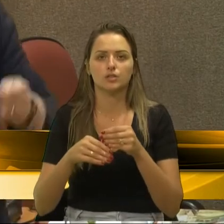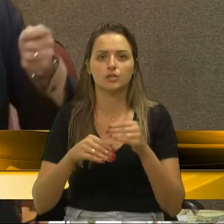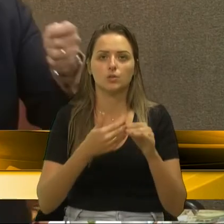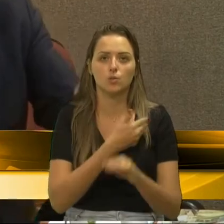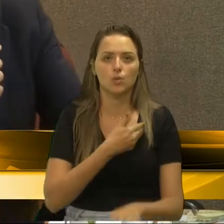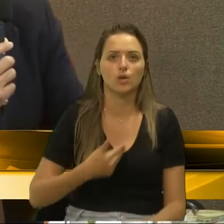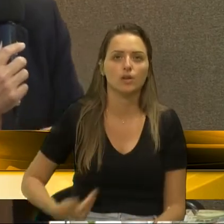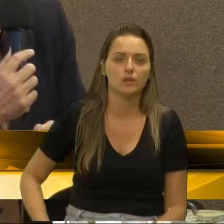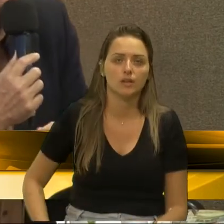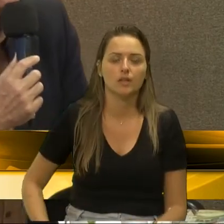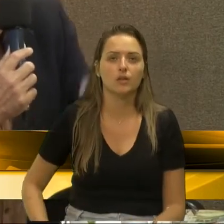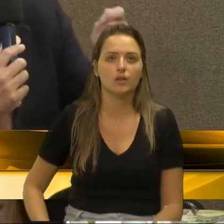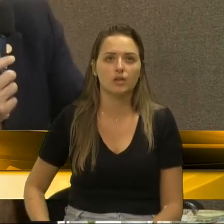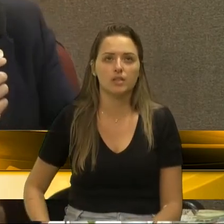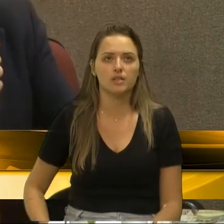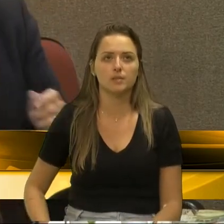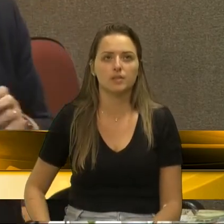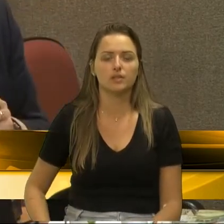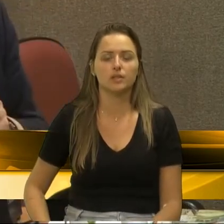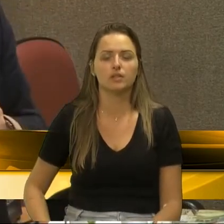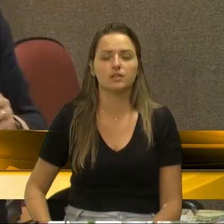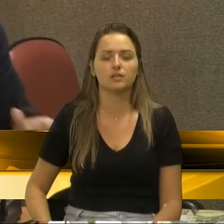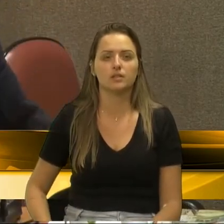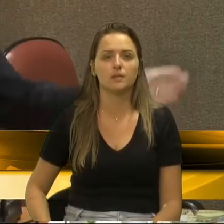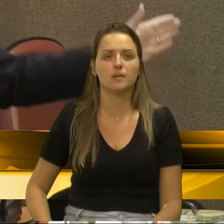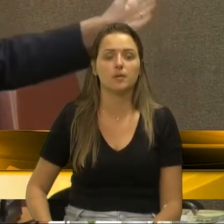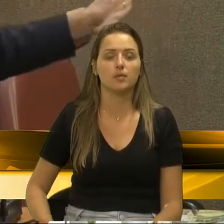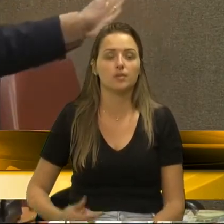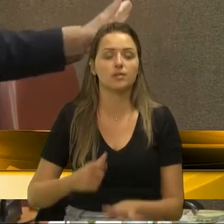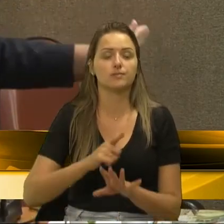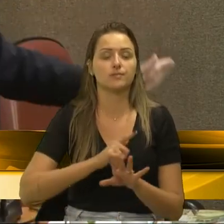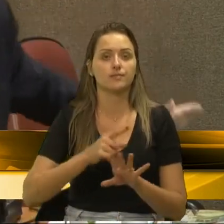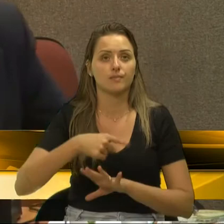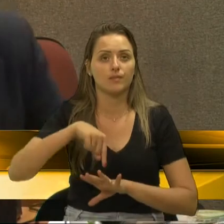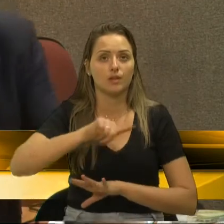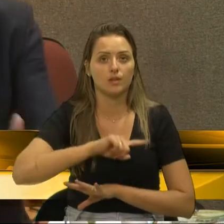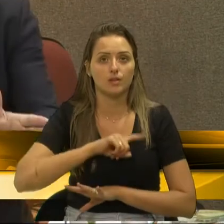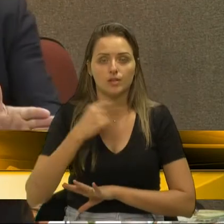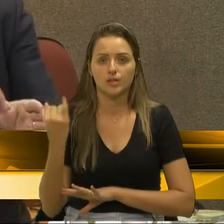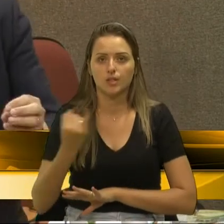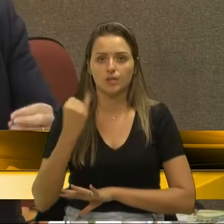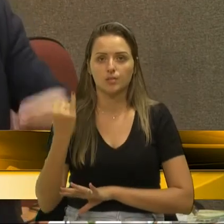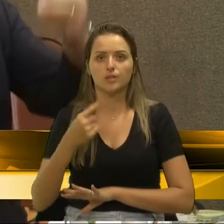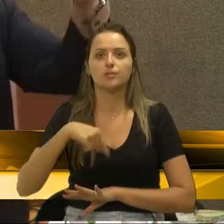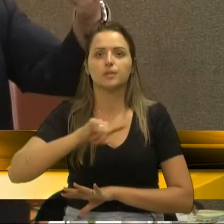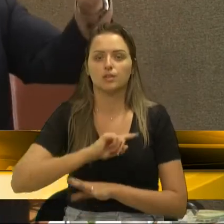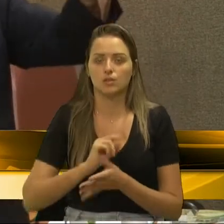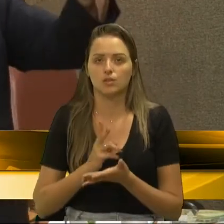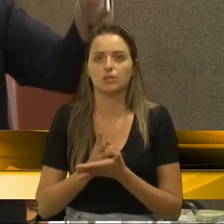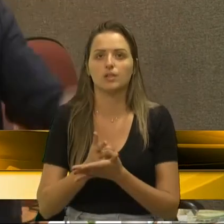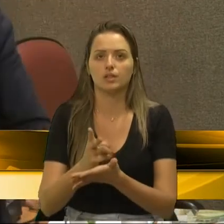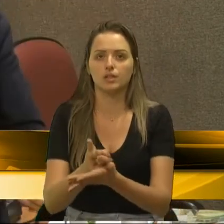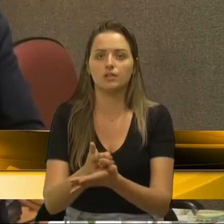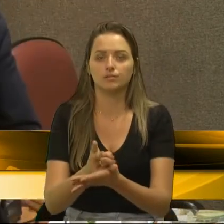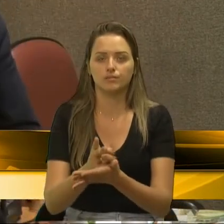a essa linha de financiamento tão importante para que possamos dar continuidade, ou seja, um passo imprescindível é